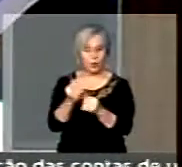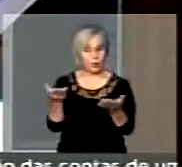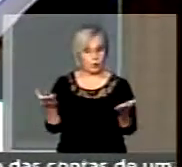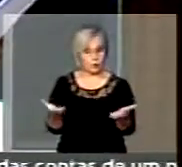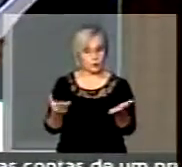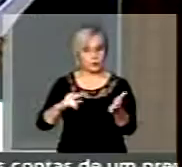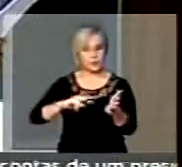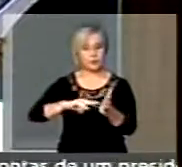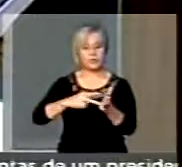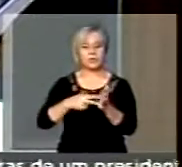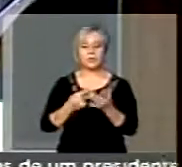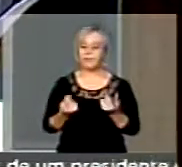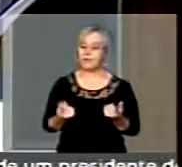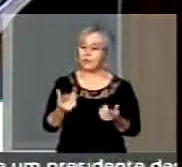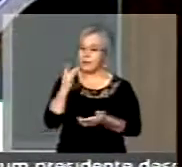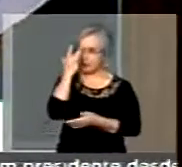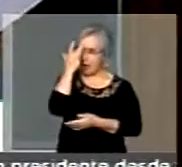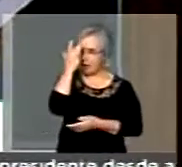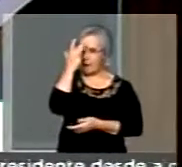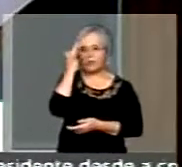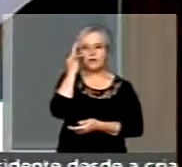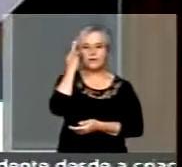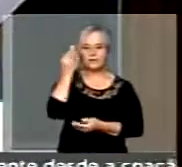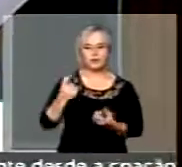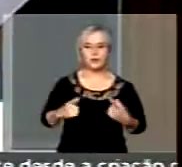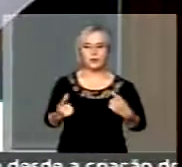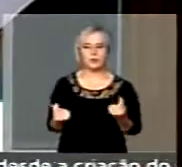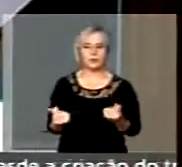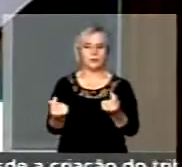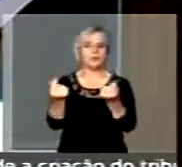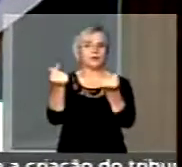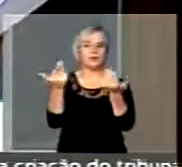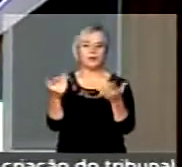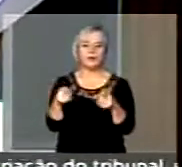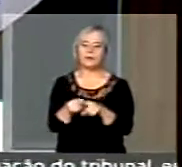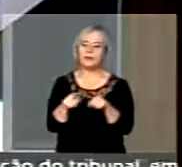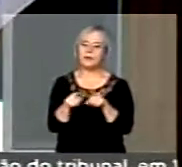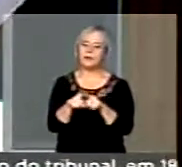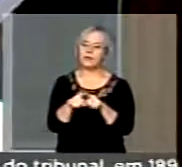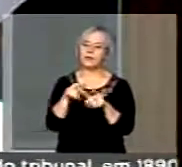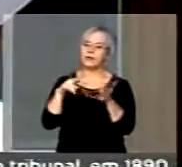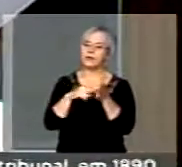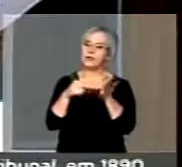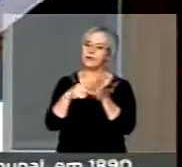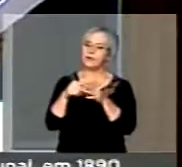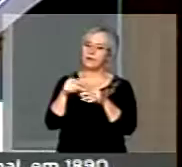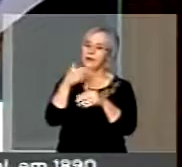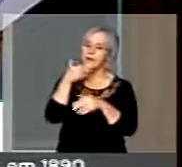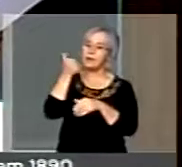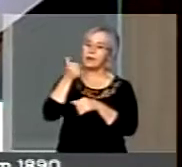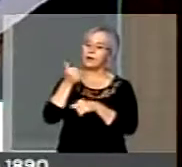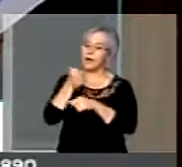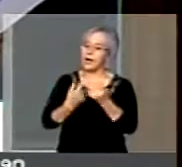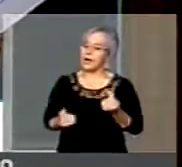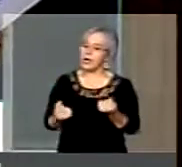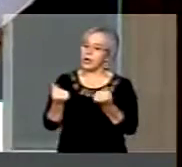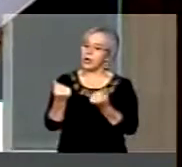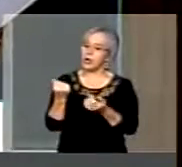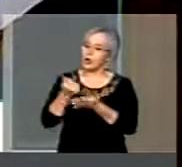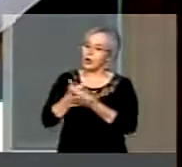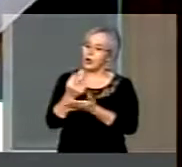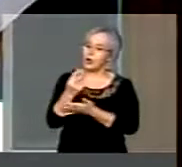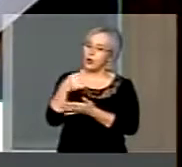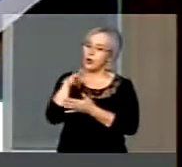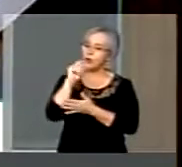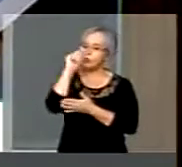significa riqueza amanhã, significa redução do custo do Brasil, significa o aumento da competitividade